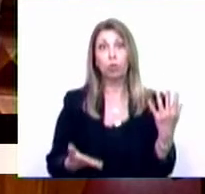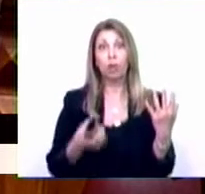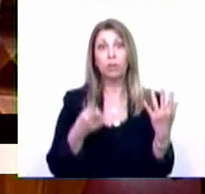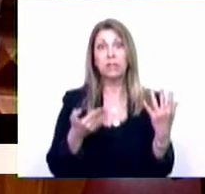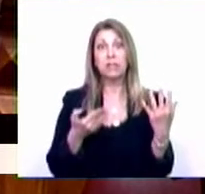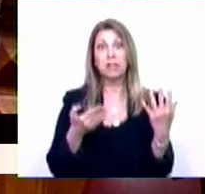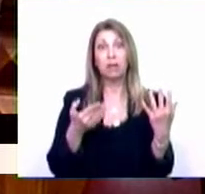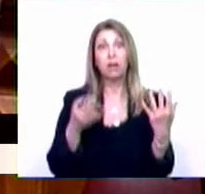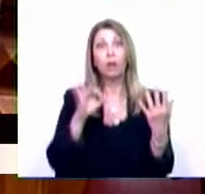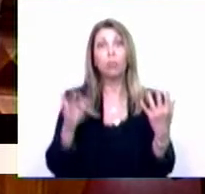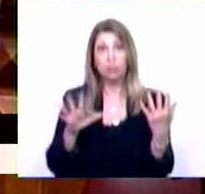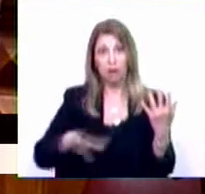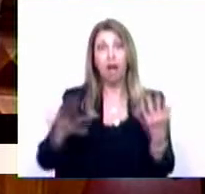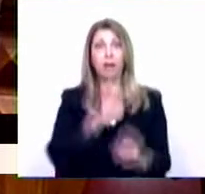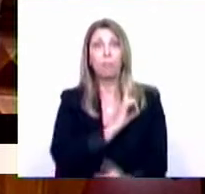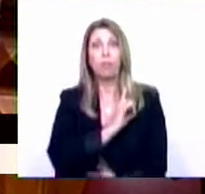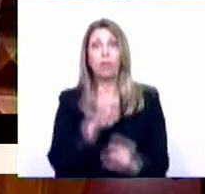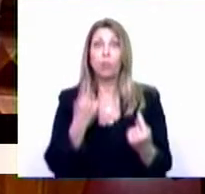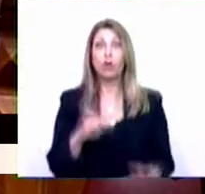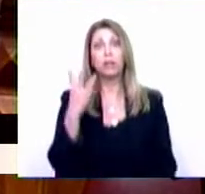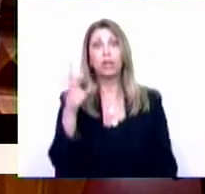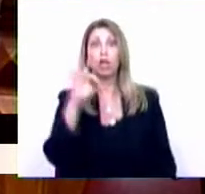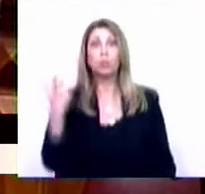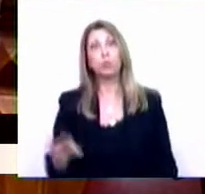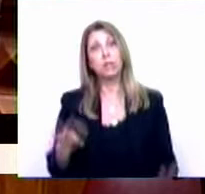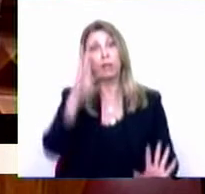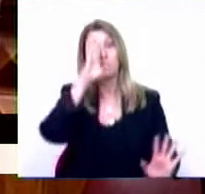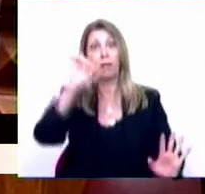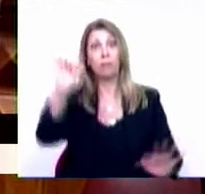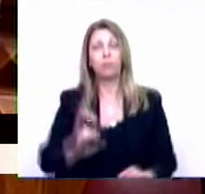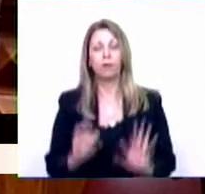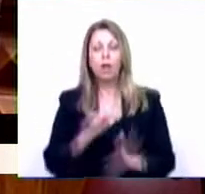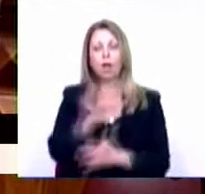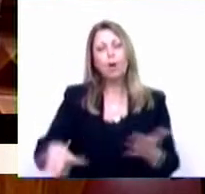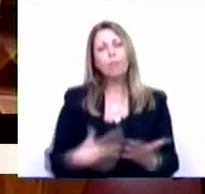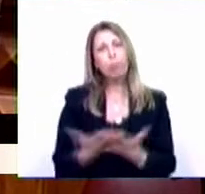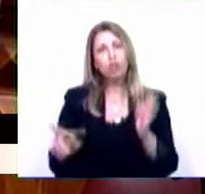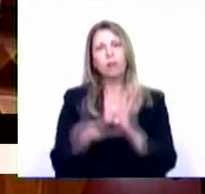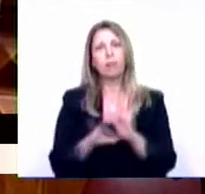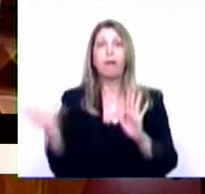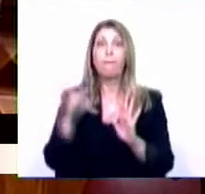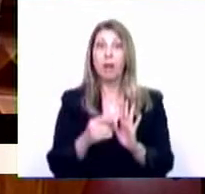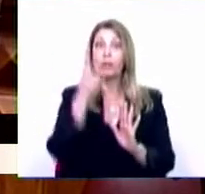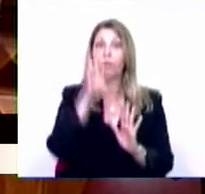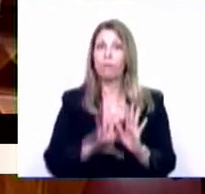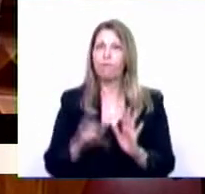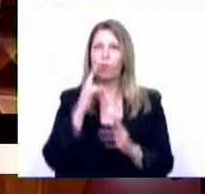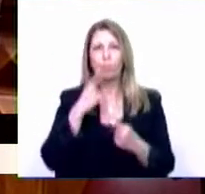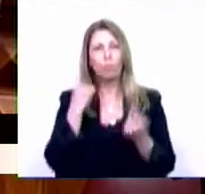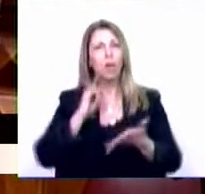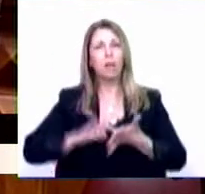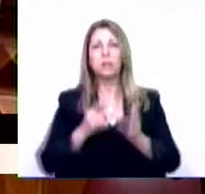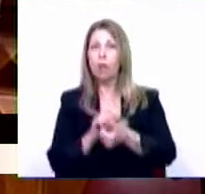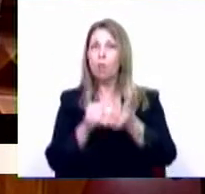da área é privada e só 3% é pública. Esta proposta de lei é mais um elemento dessa necessidade de mudar.